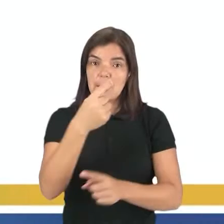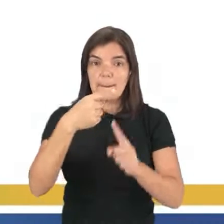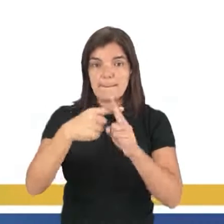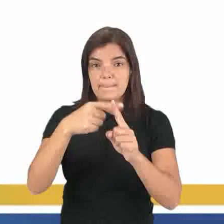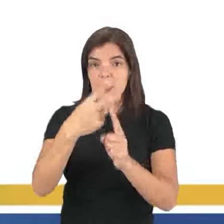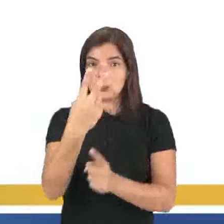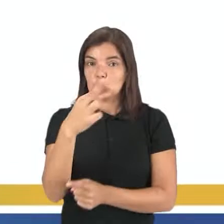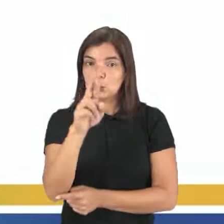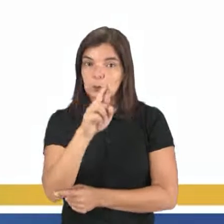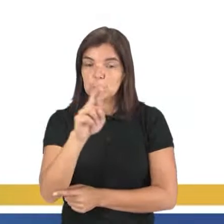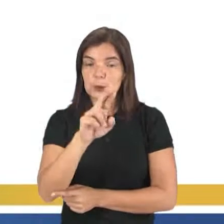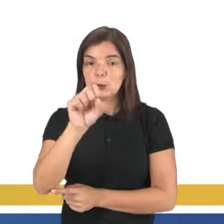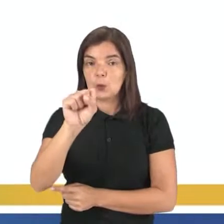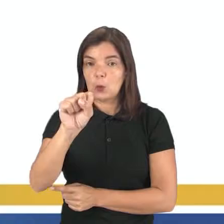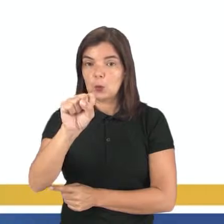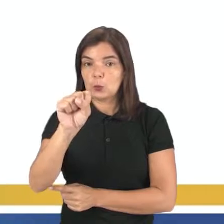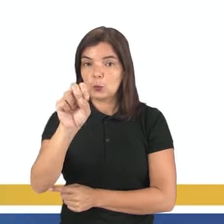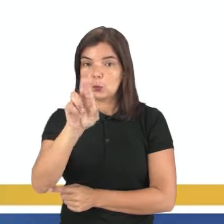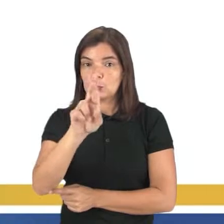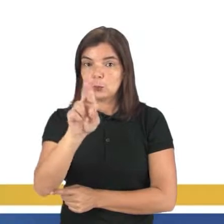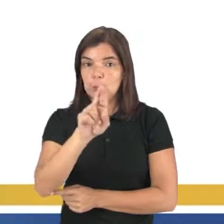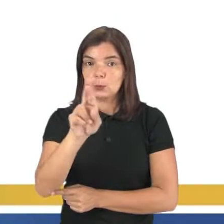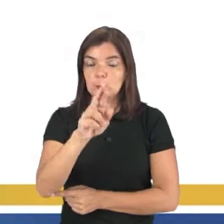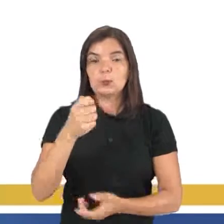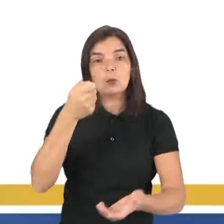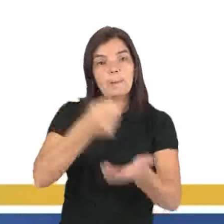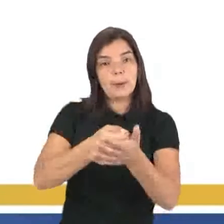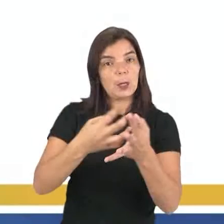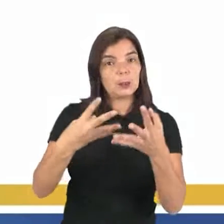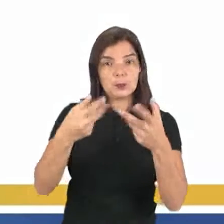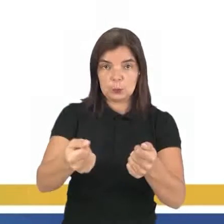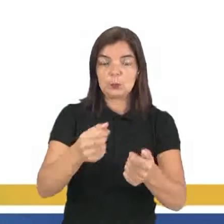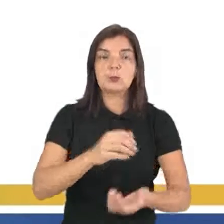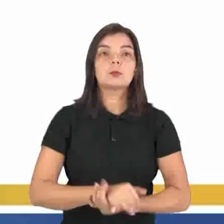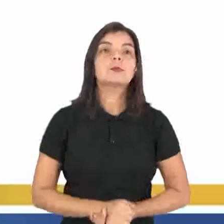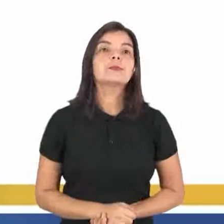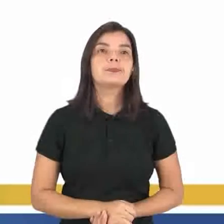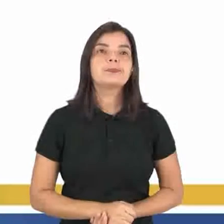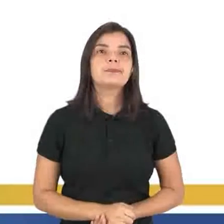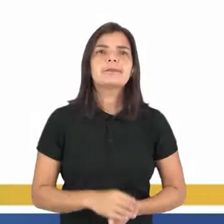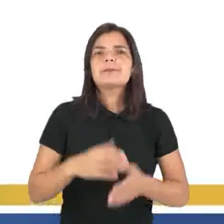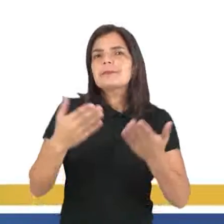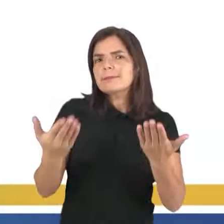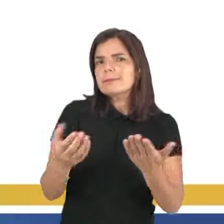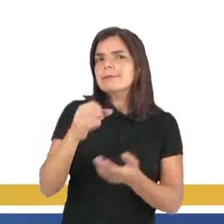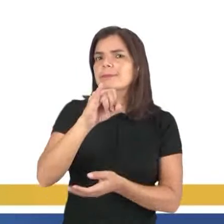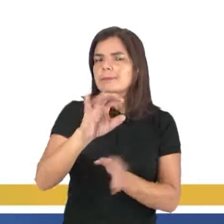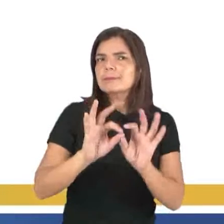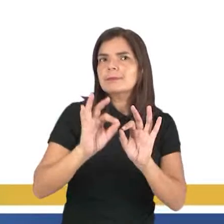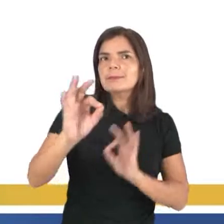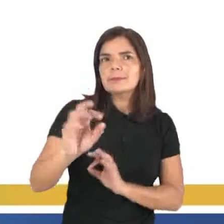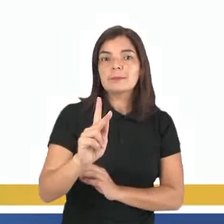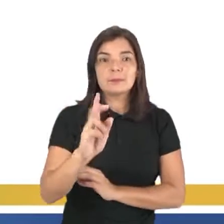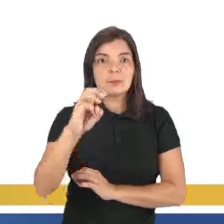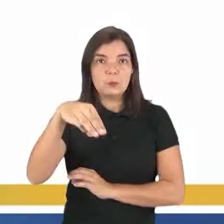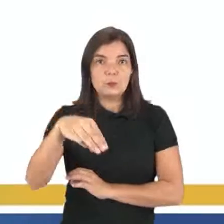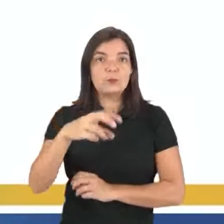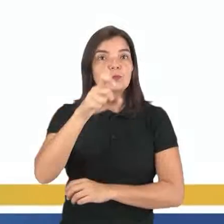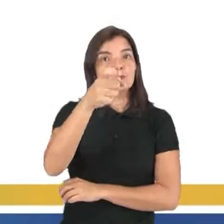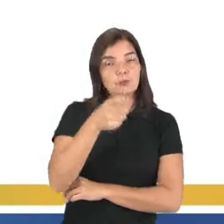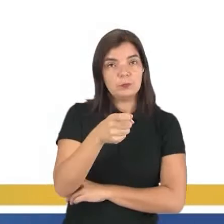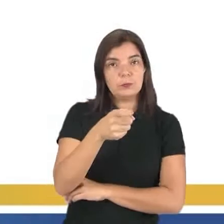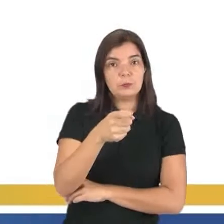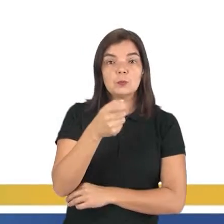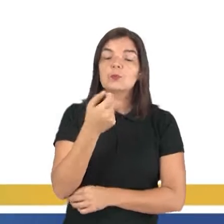mais R$ 2 a tarifa, dariam R$ 8 o valor total da corrida. Assim, se a distância em quilômetros